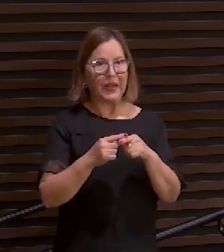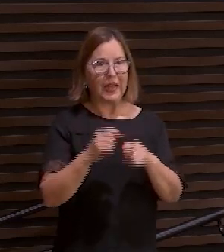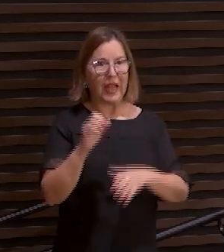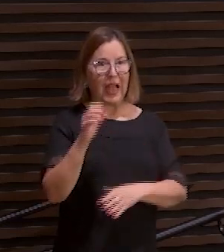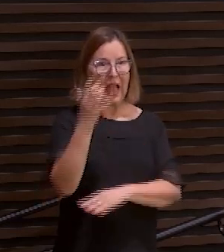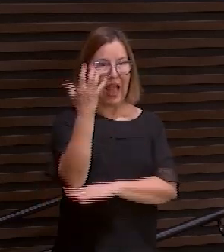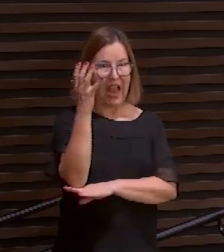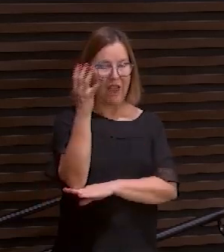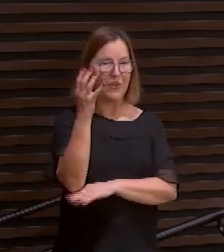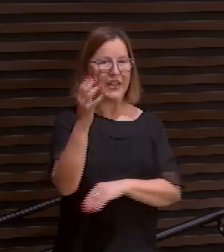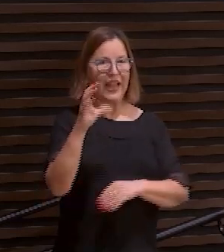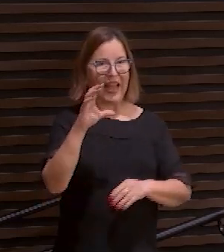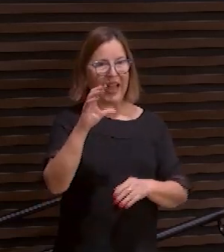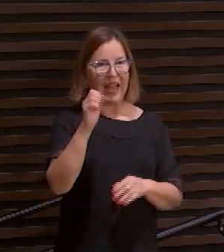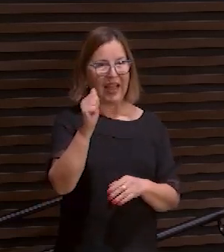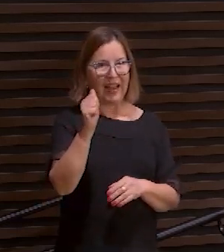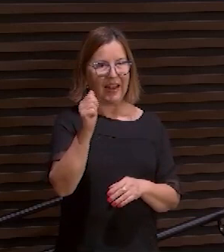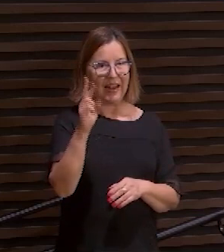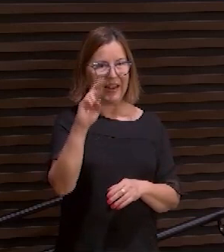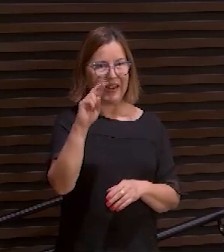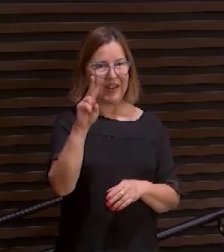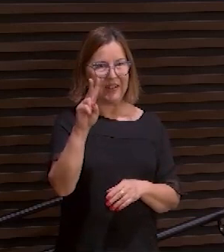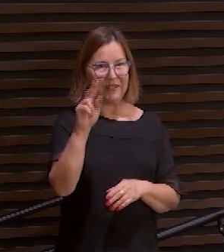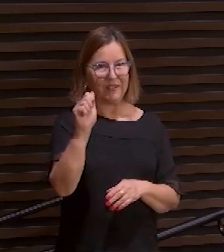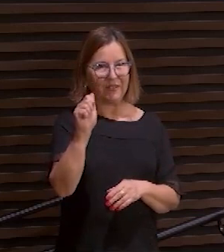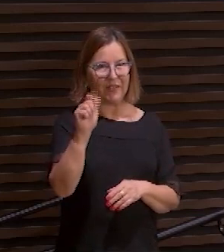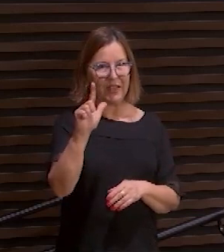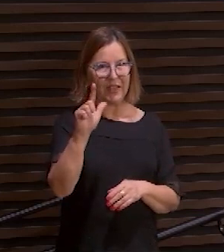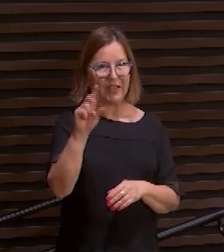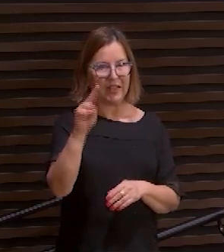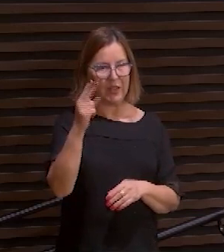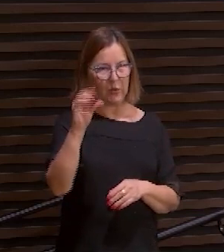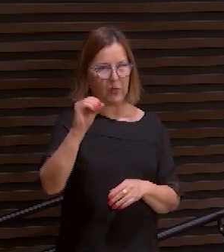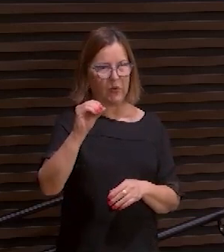cresce muito lentamente.